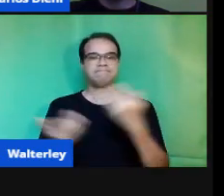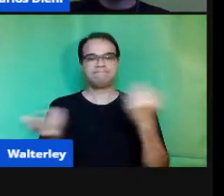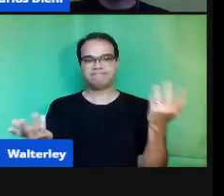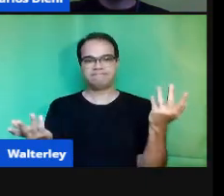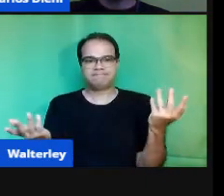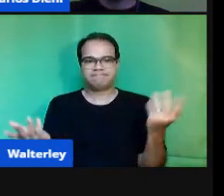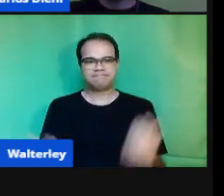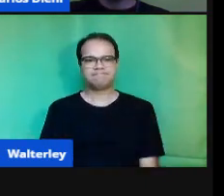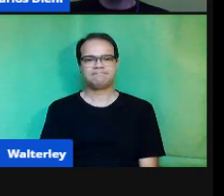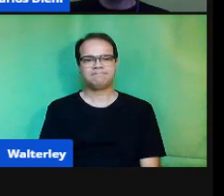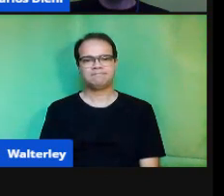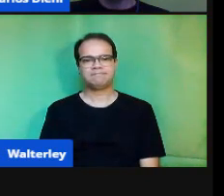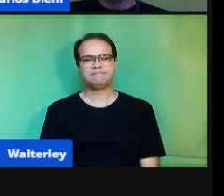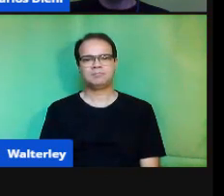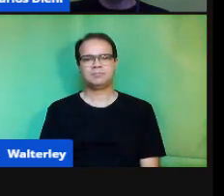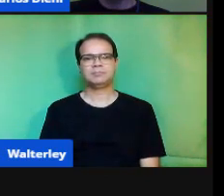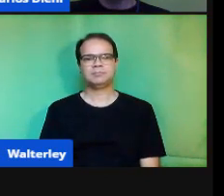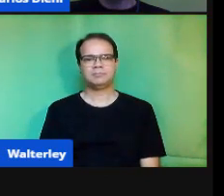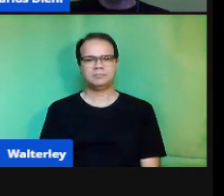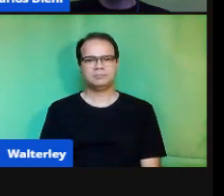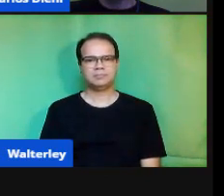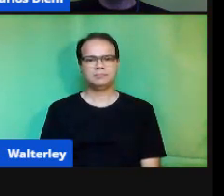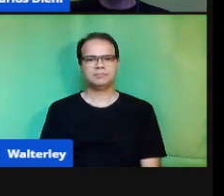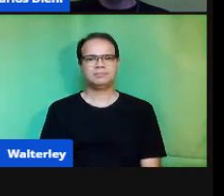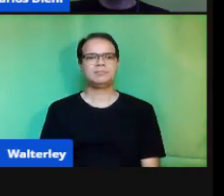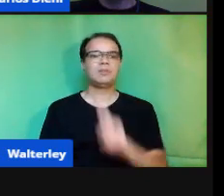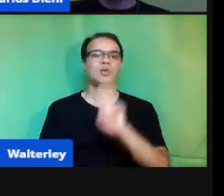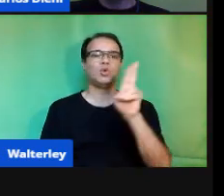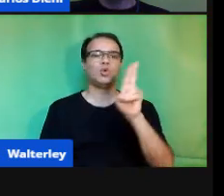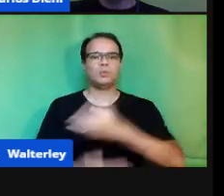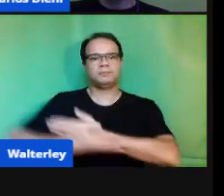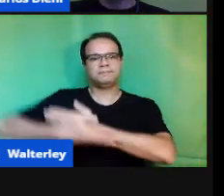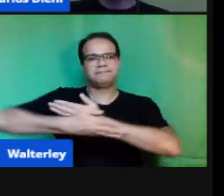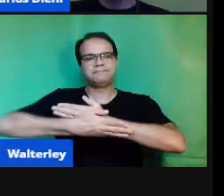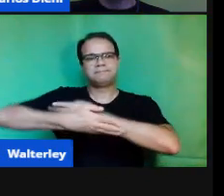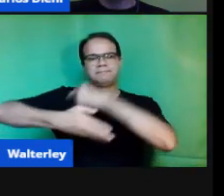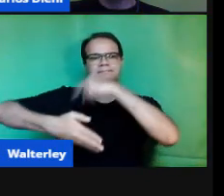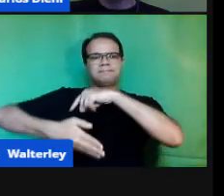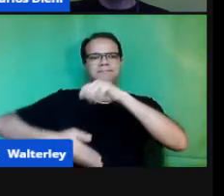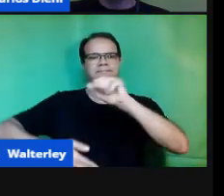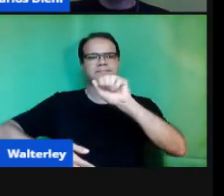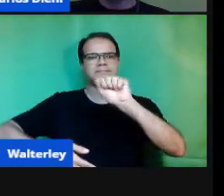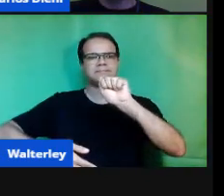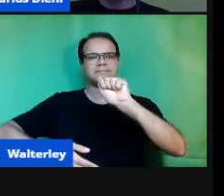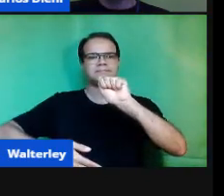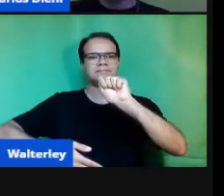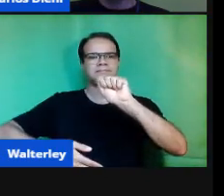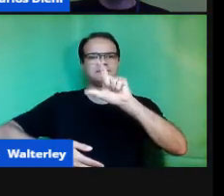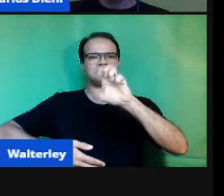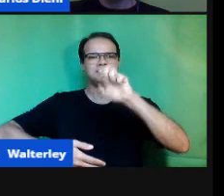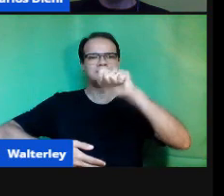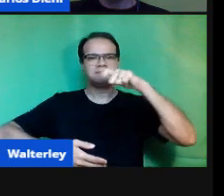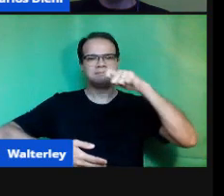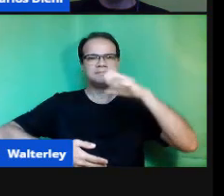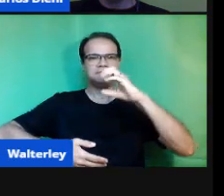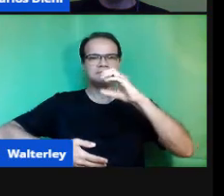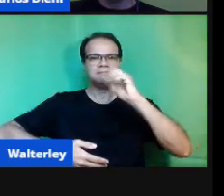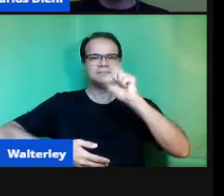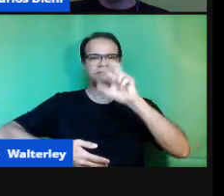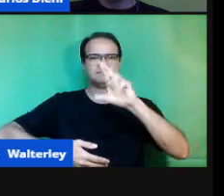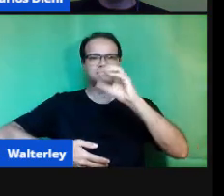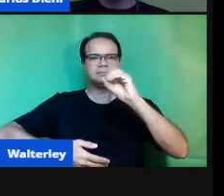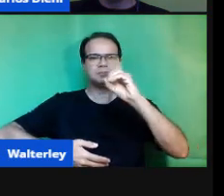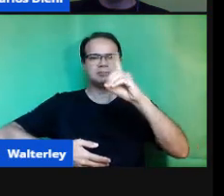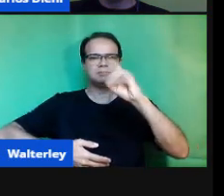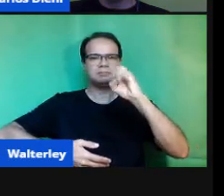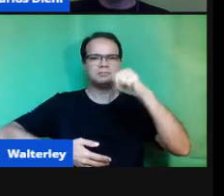Filha. Como é que chama? Alexia Caroline. Ai, a primeira vez que meu primeiro programa foi muito legal. Como é que é a primeira vez? Primeiro, meu primeiro programa.